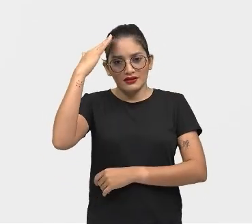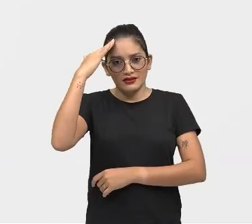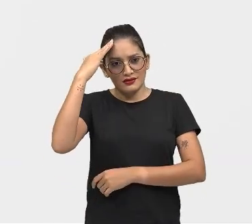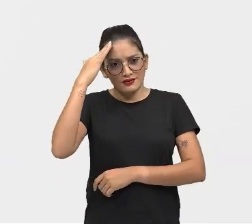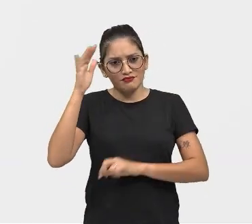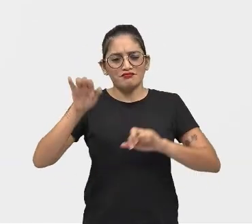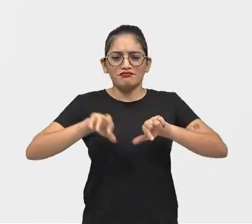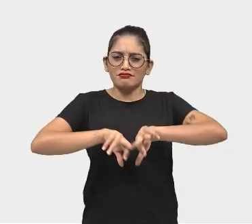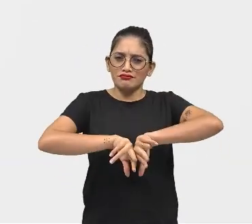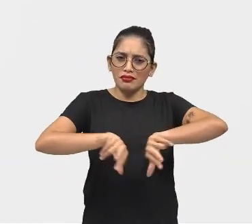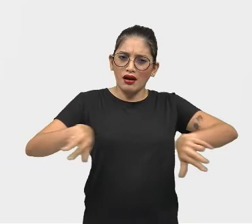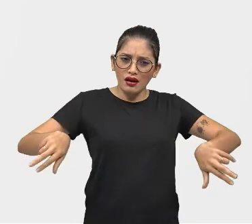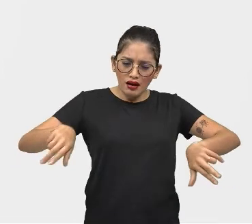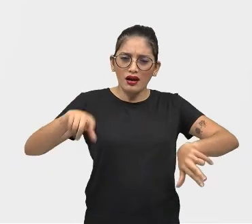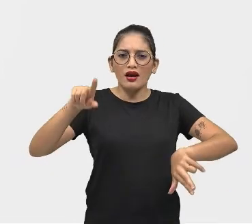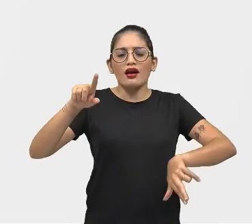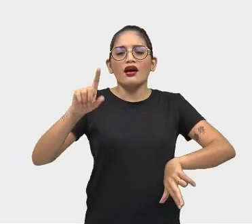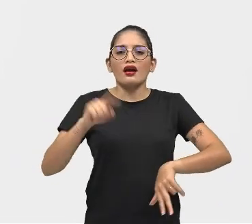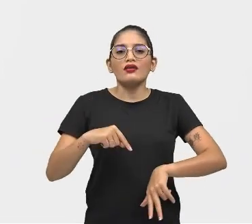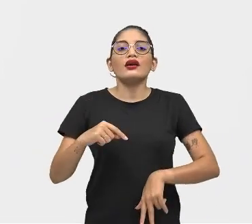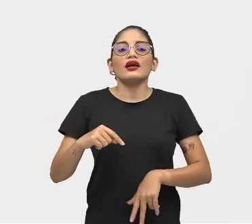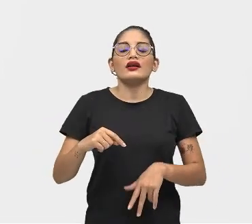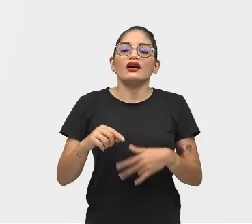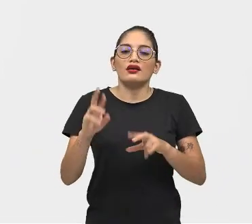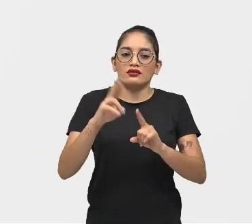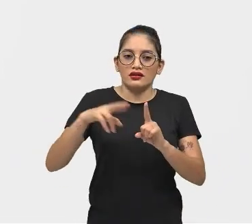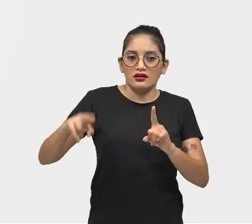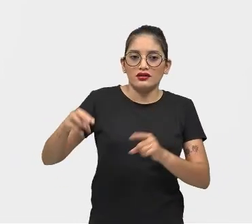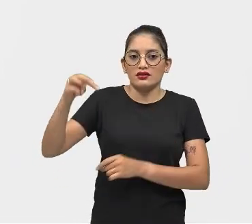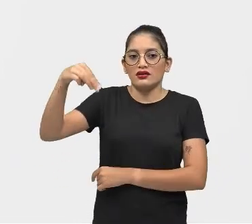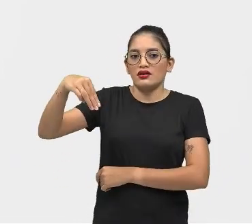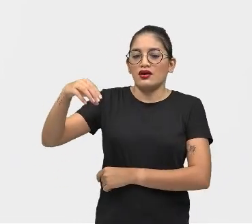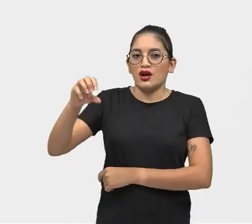a maioria pratica as religiões